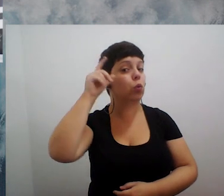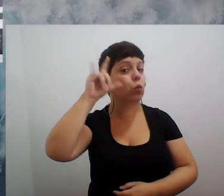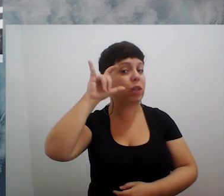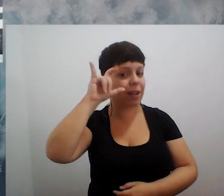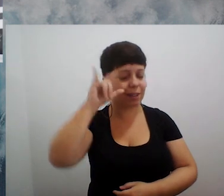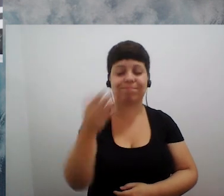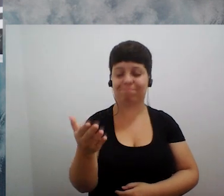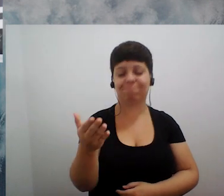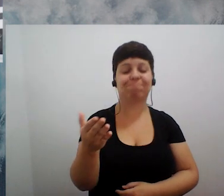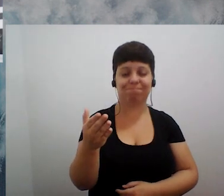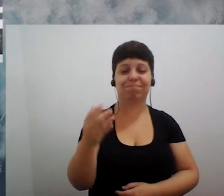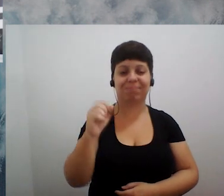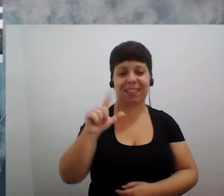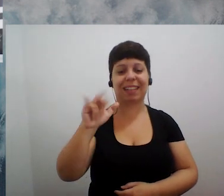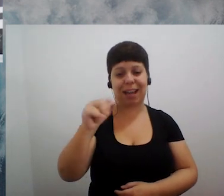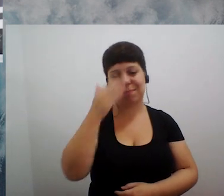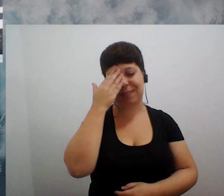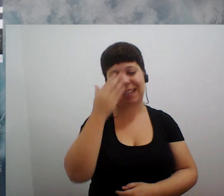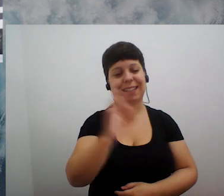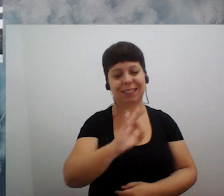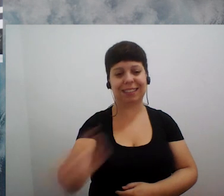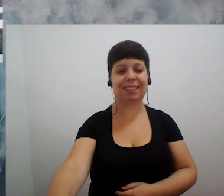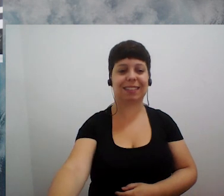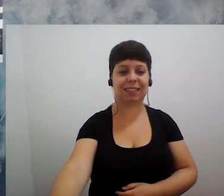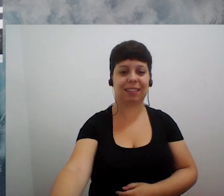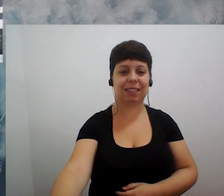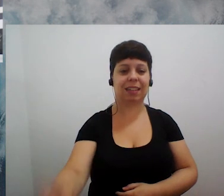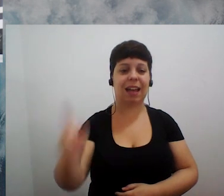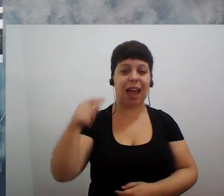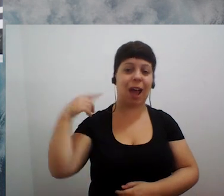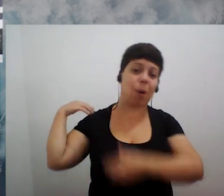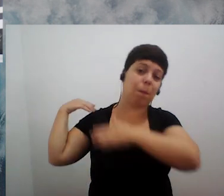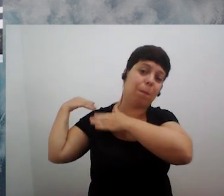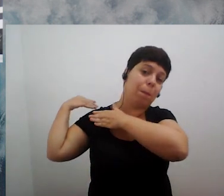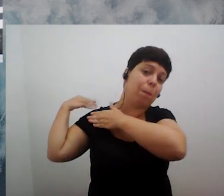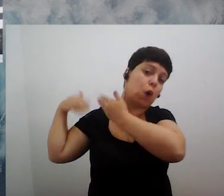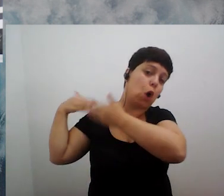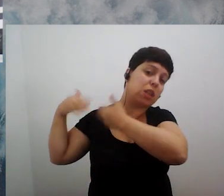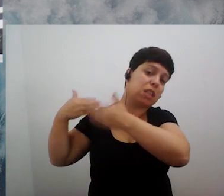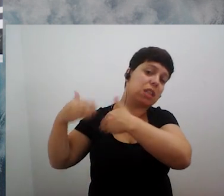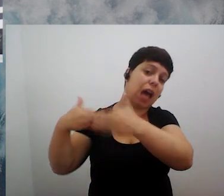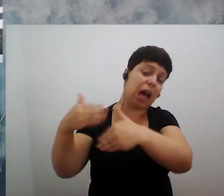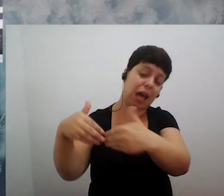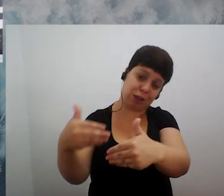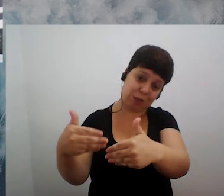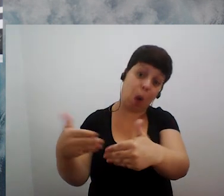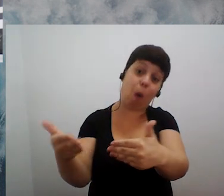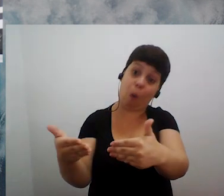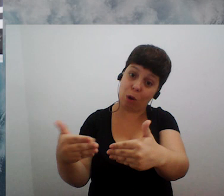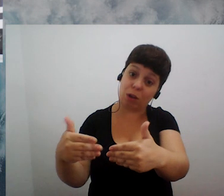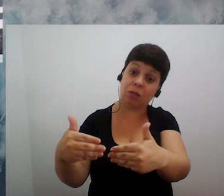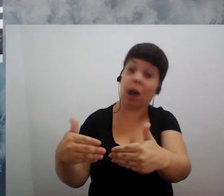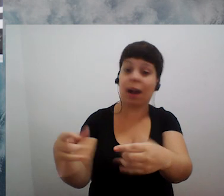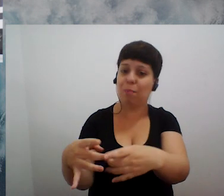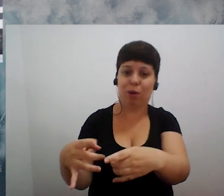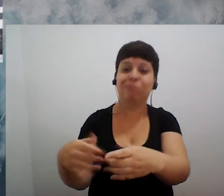Clara, obrigado. É, na verdade, a gente está falando de um processo, né? Um processo que vem lá de trás, um processo que está aqui hoje e